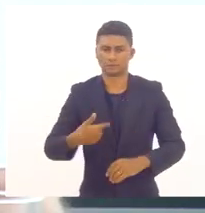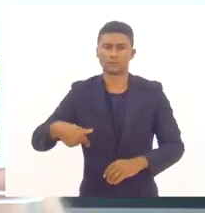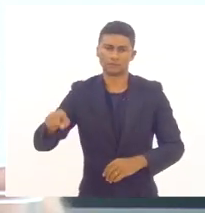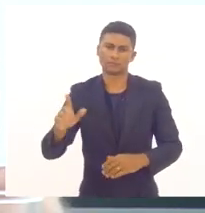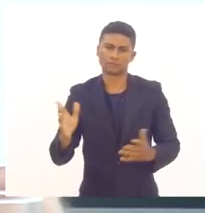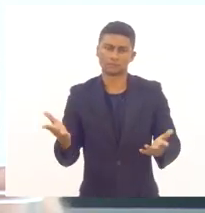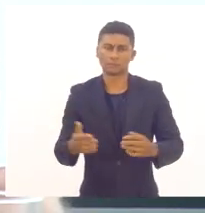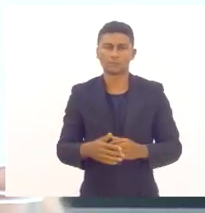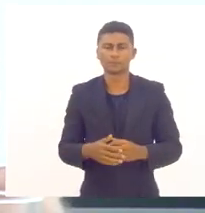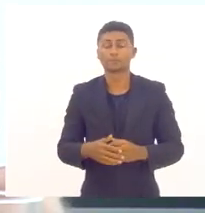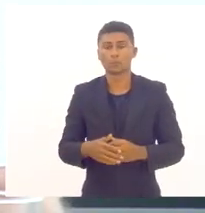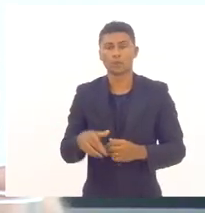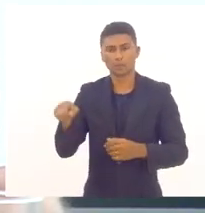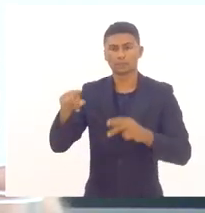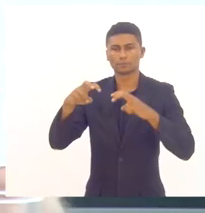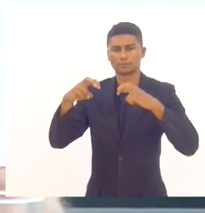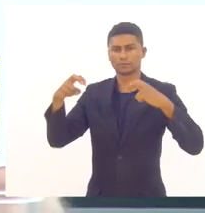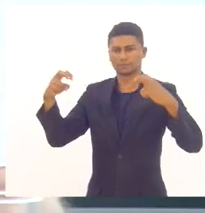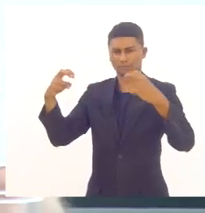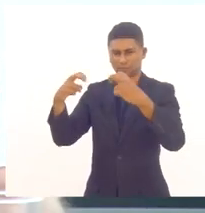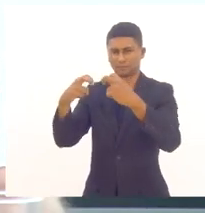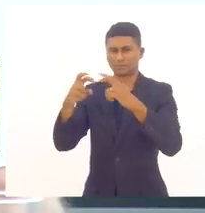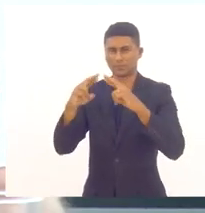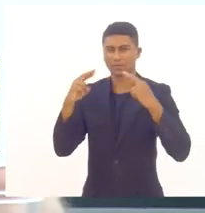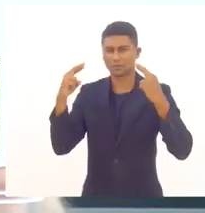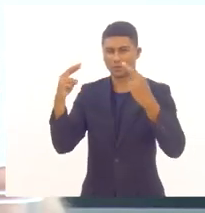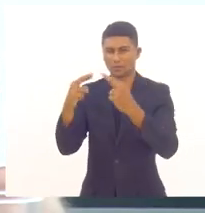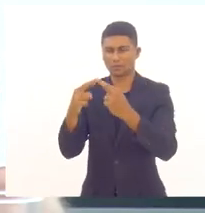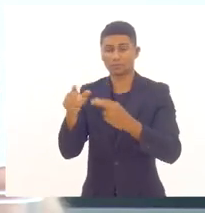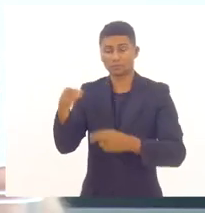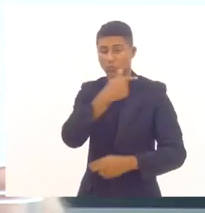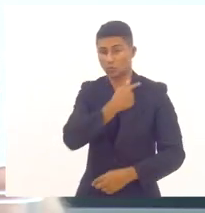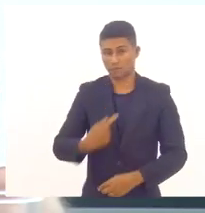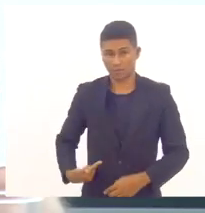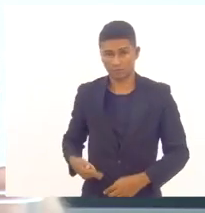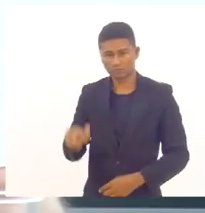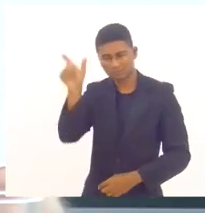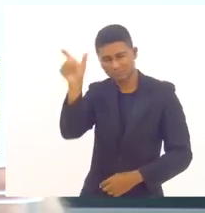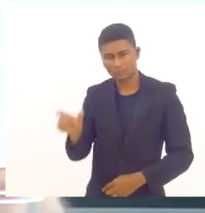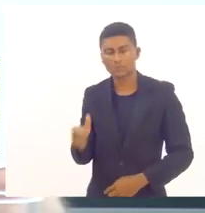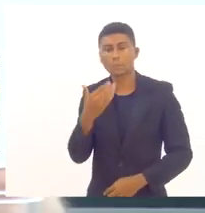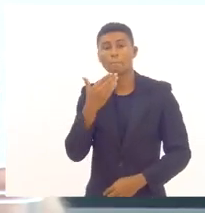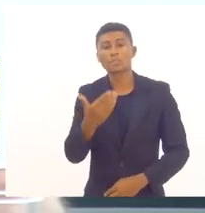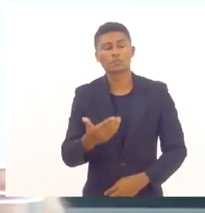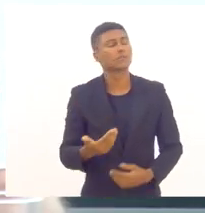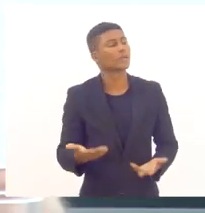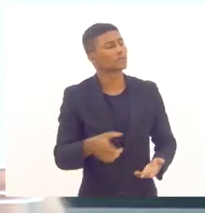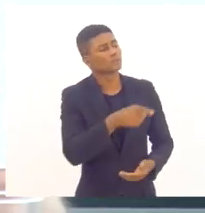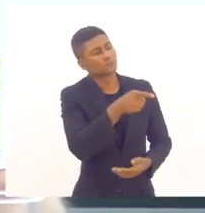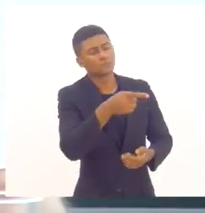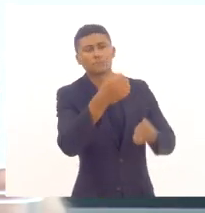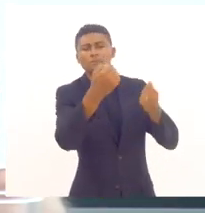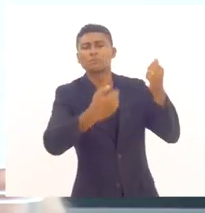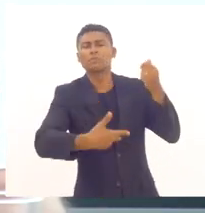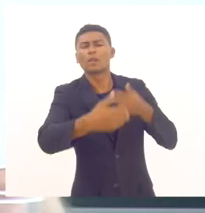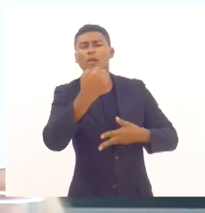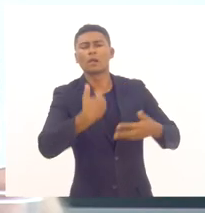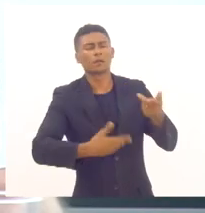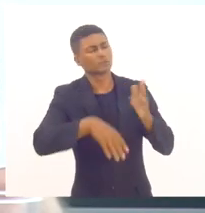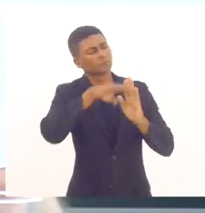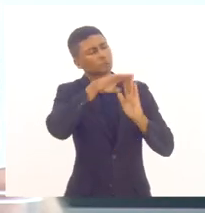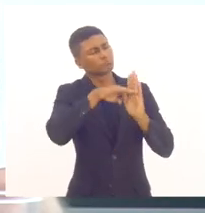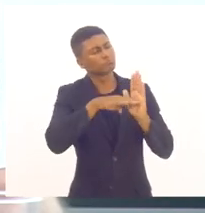E sentamos no governo, e o governo nos pediu um monte de explicação o que, que era o